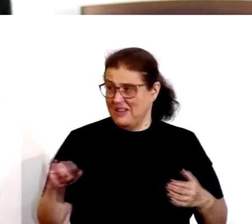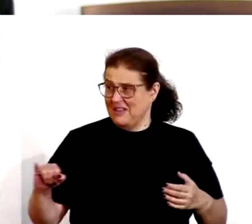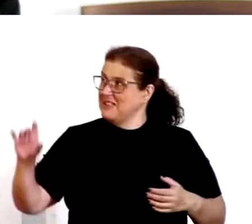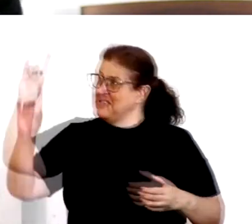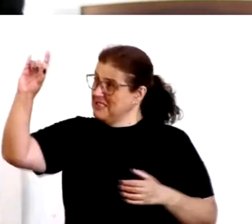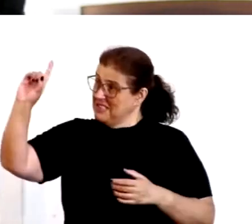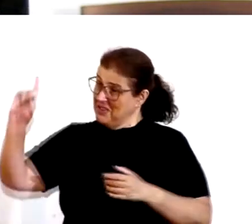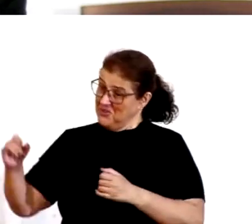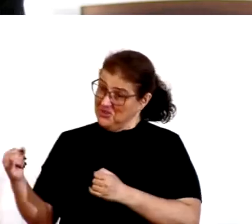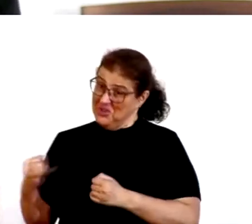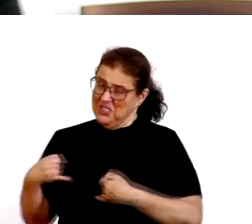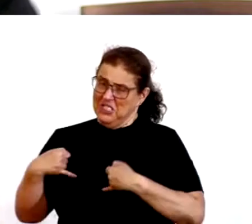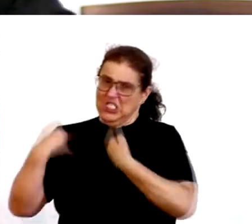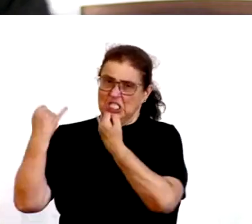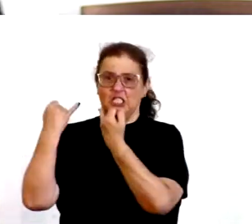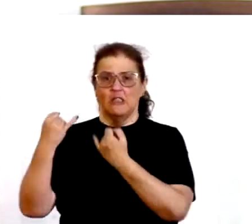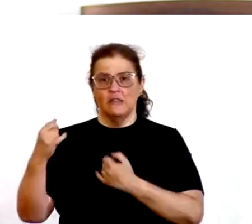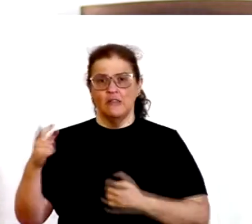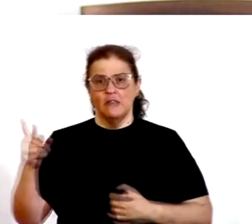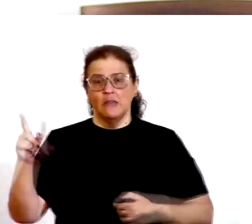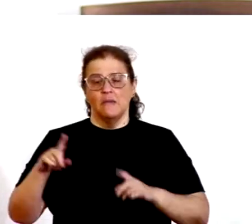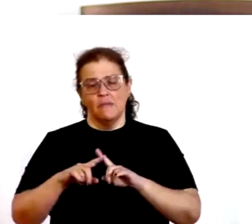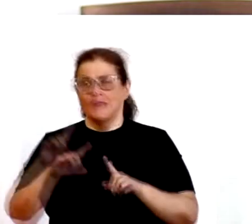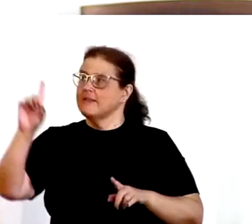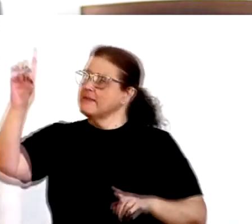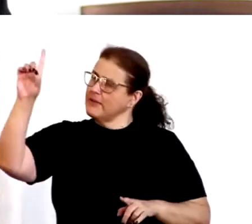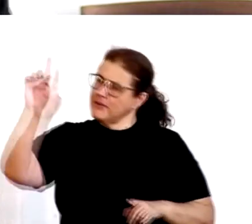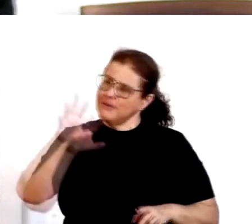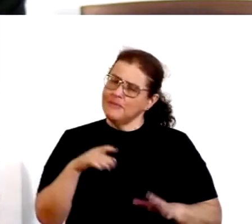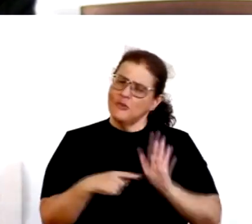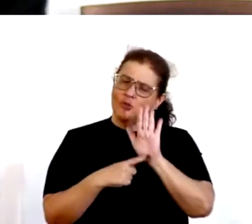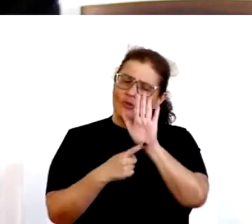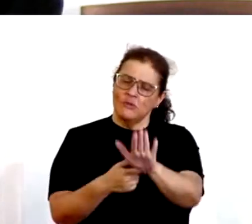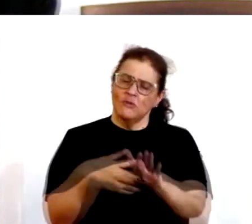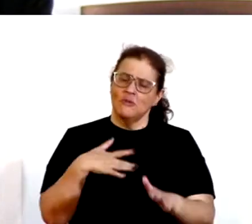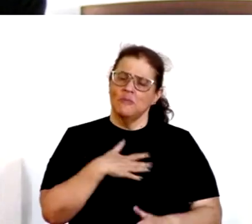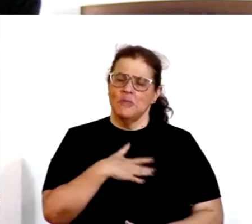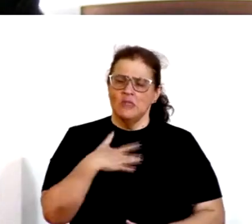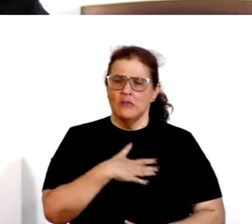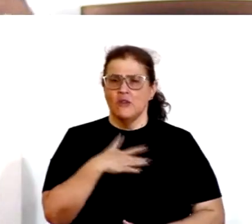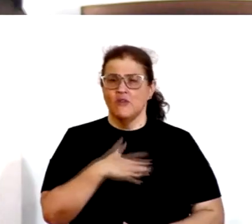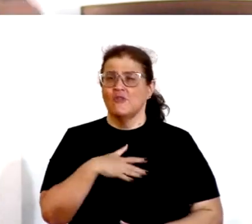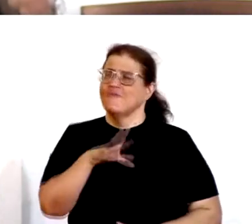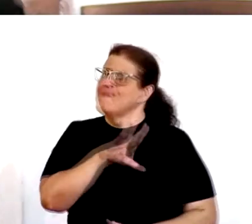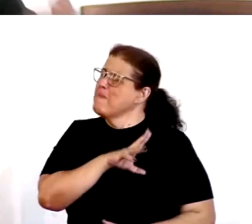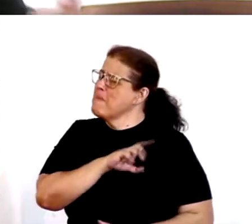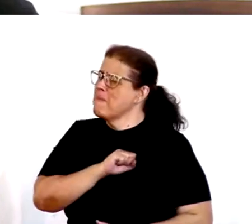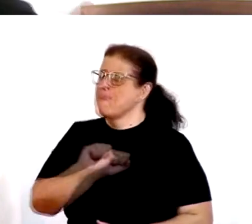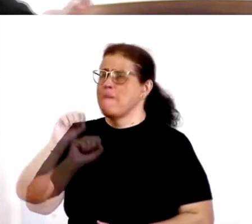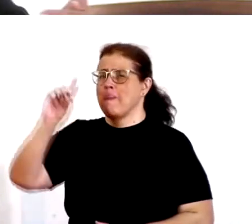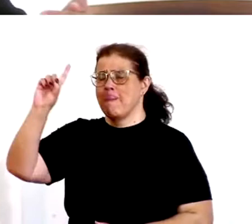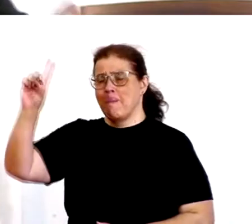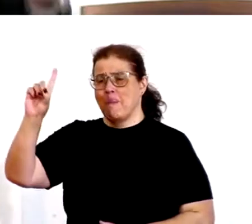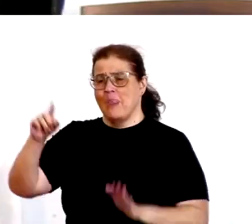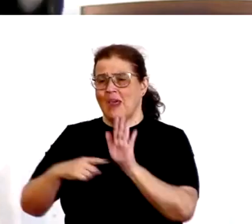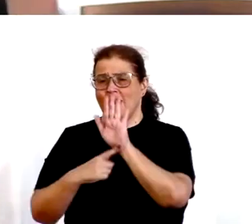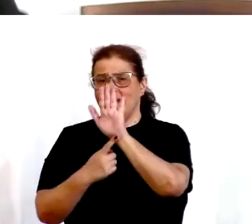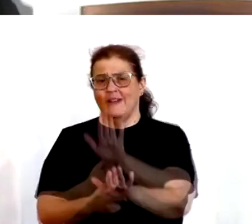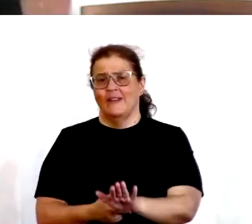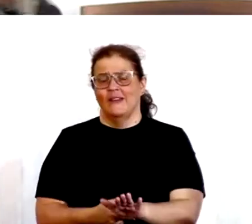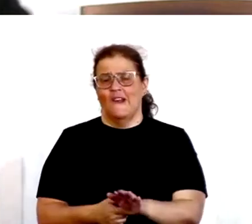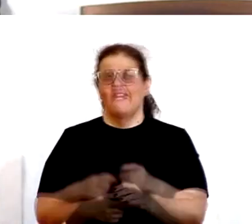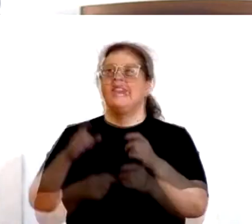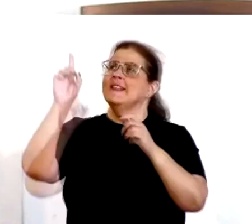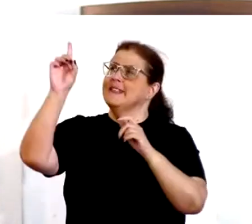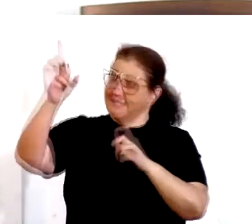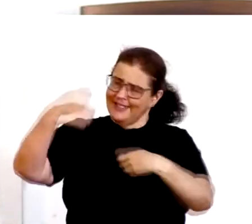4, mas Deus, sendo rico em misericórdia, por causa do grande amor com que nos amou, e estando nós mortos, nossos delitos e pecados, nos deu